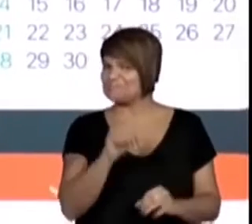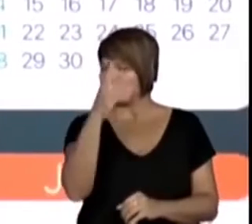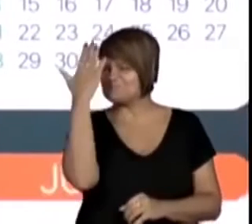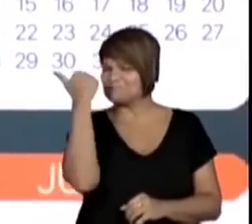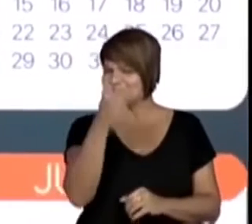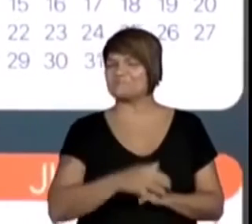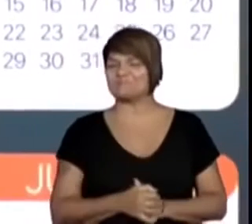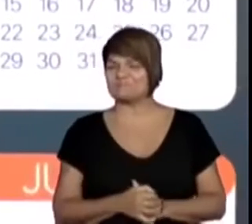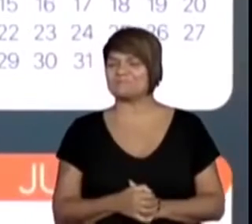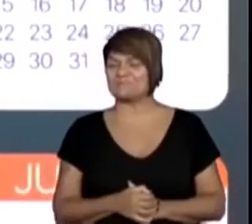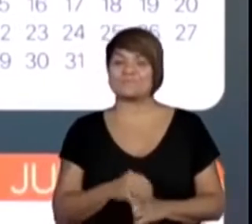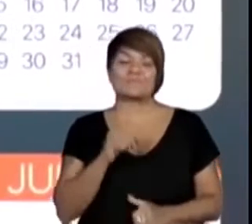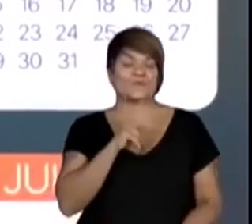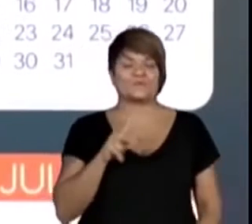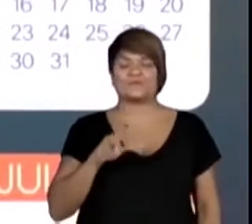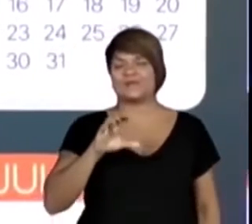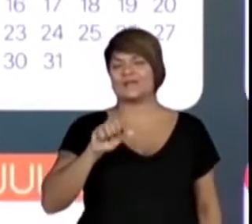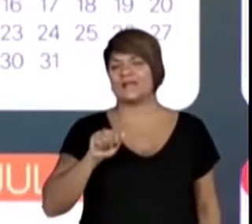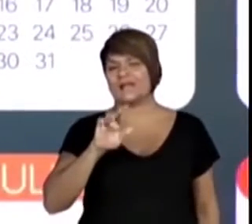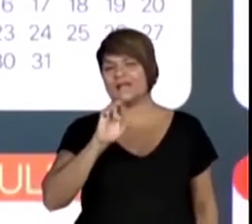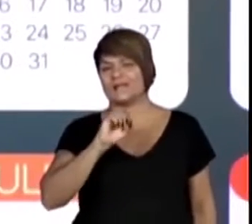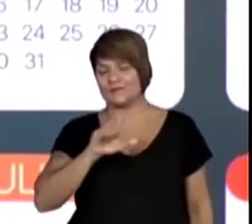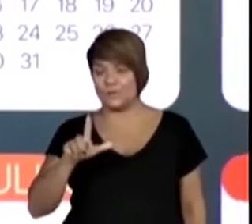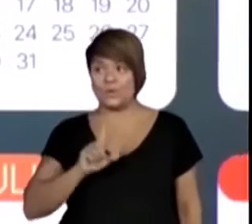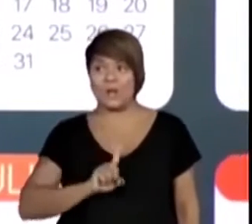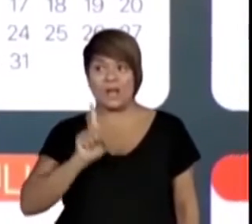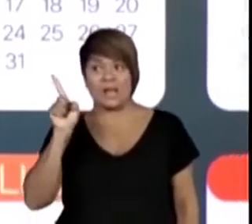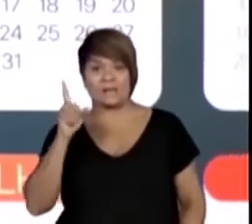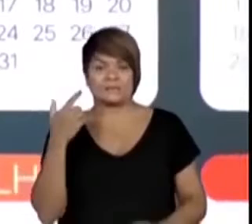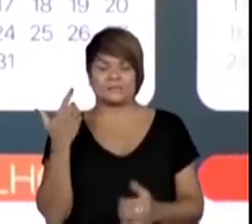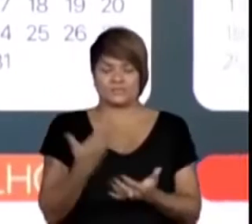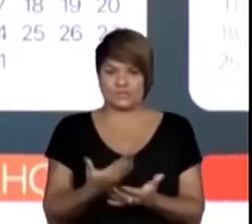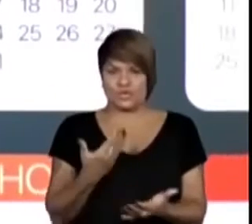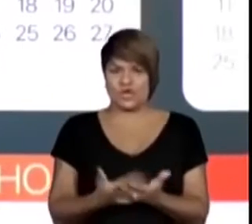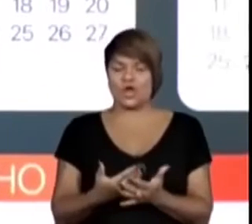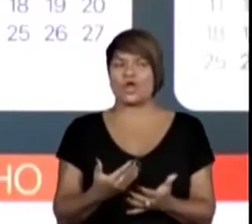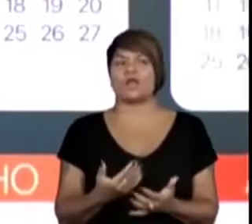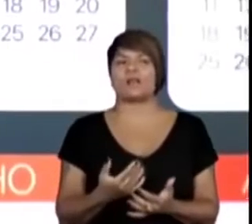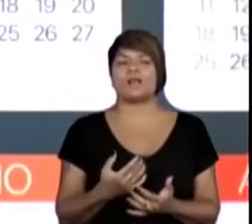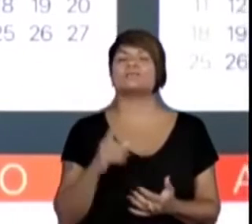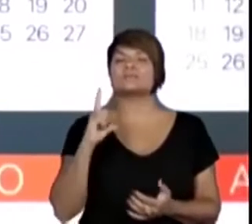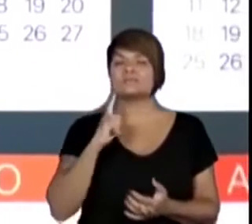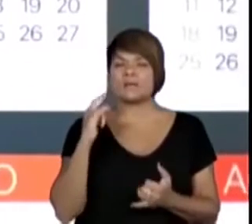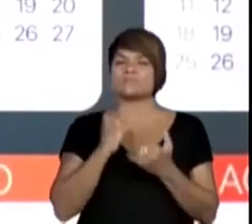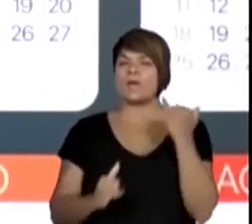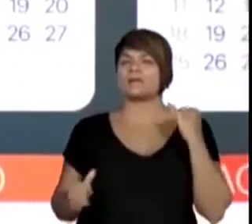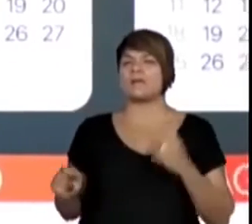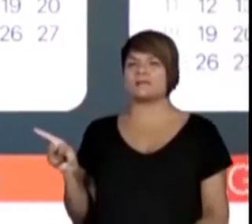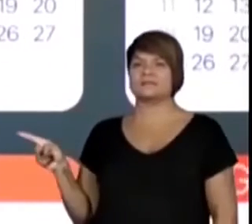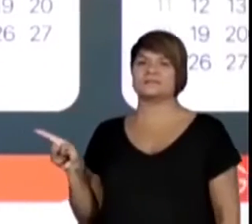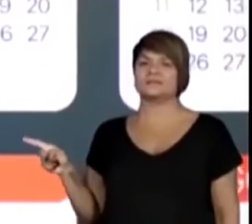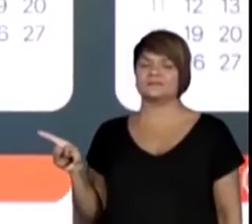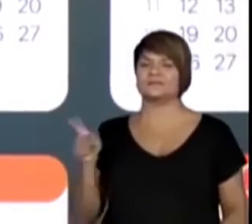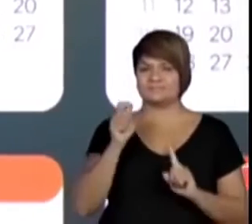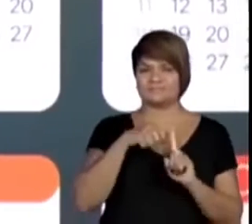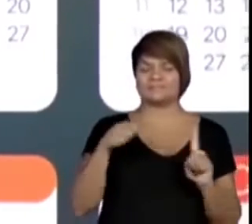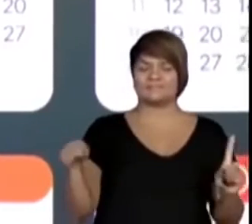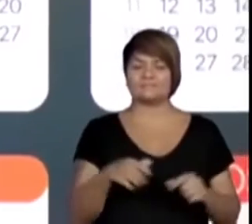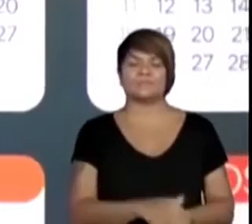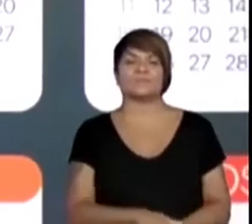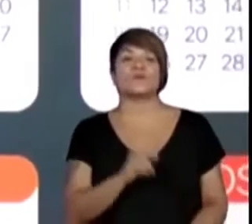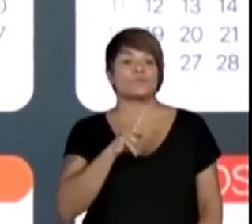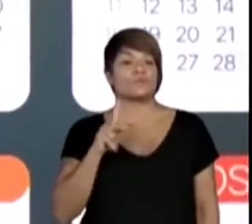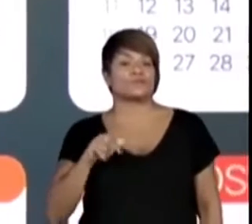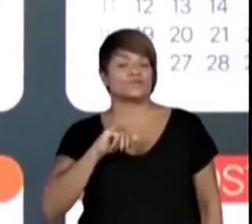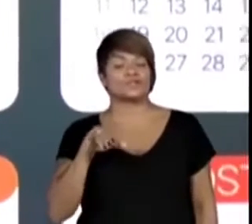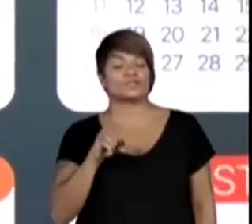sabem. A Procarol diz que lá na escola tem um calendário parecido com esse aí. A